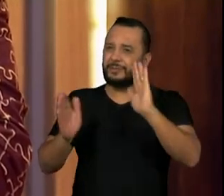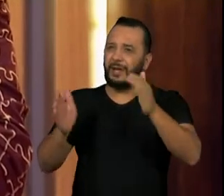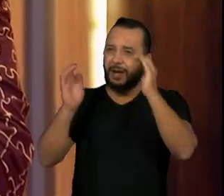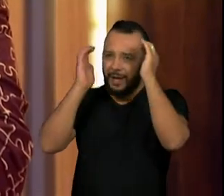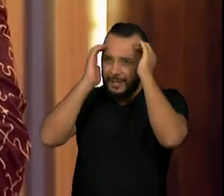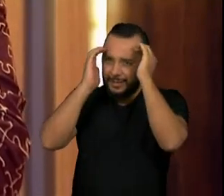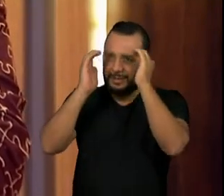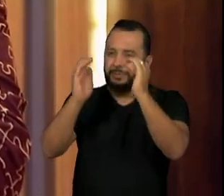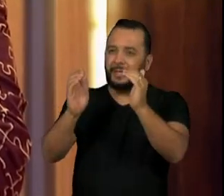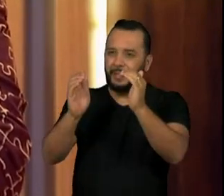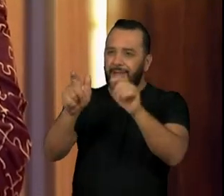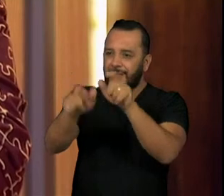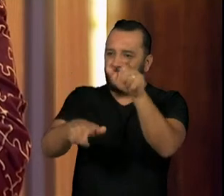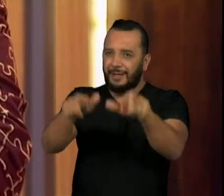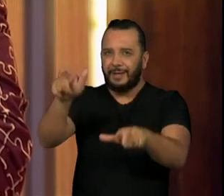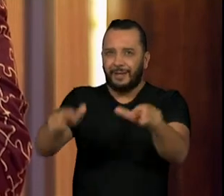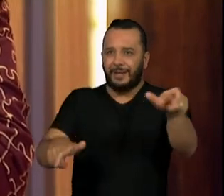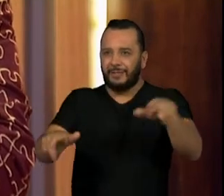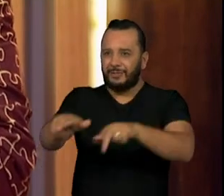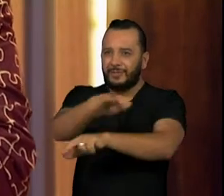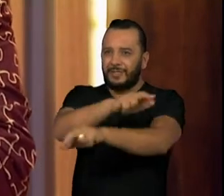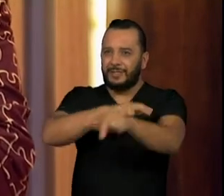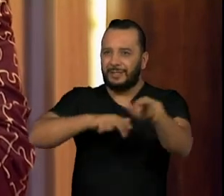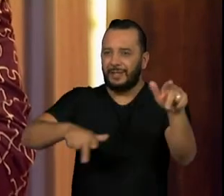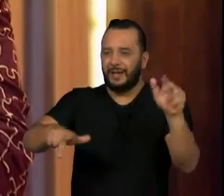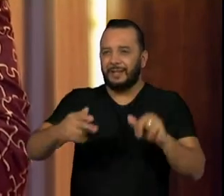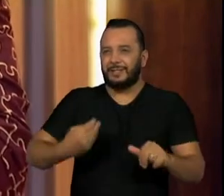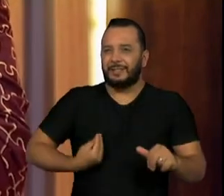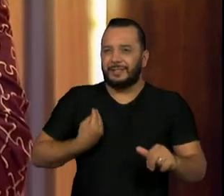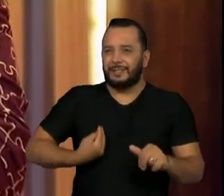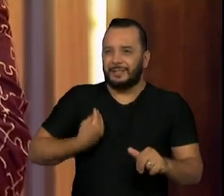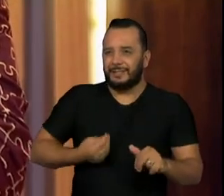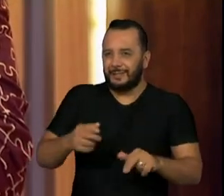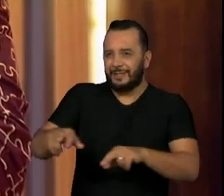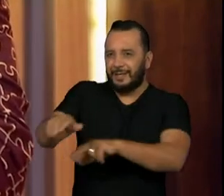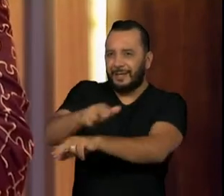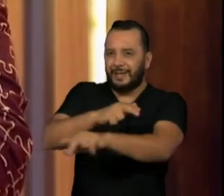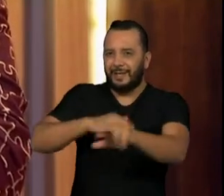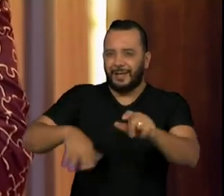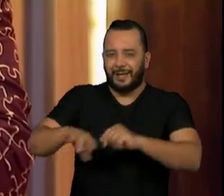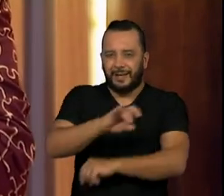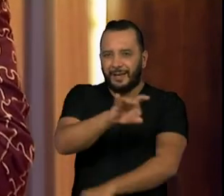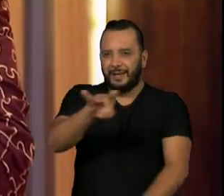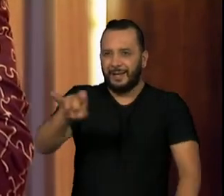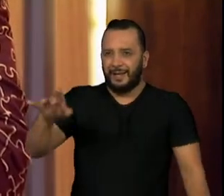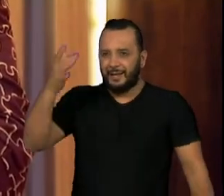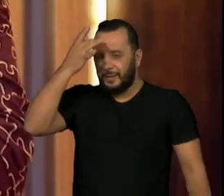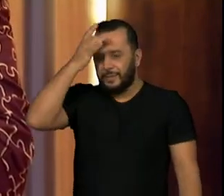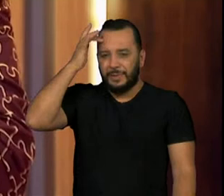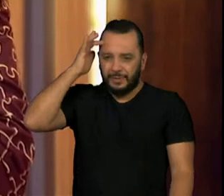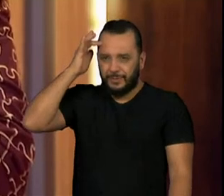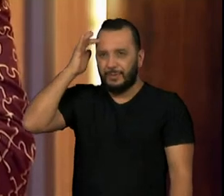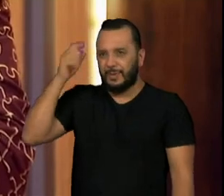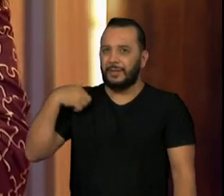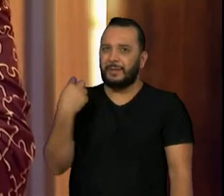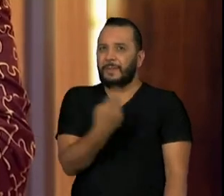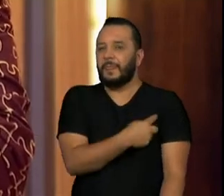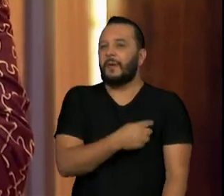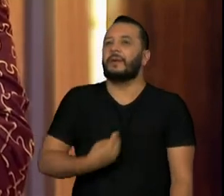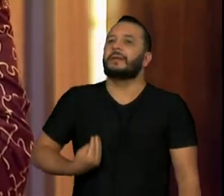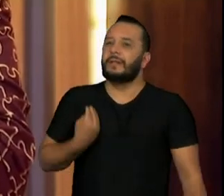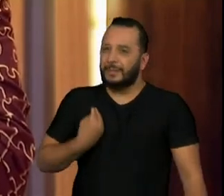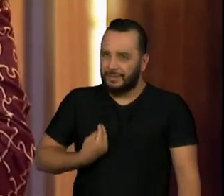respeitem a existência diversa, a existência de cada um e cada uma, que nós possamos